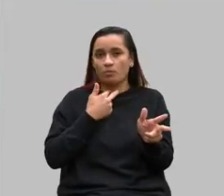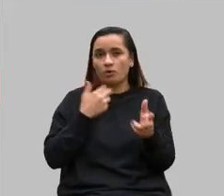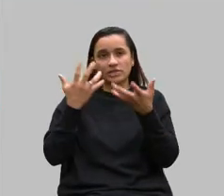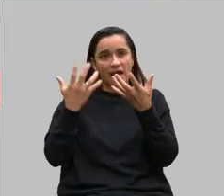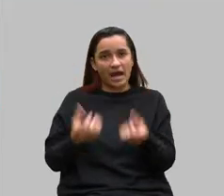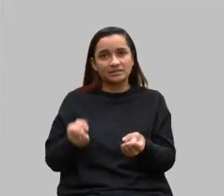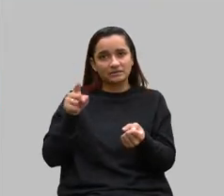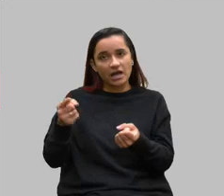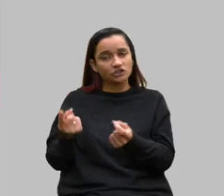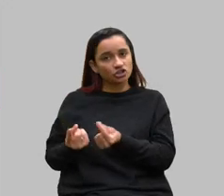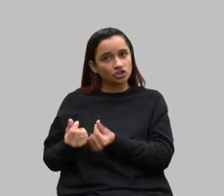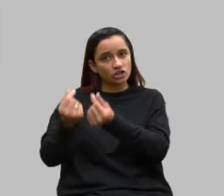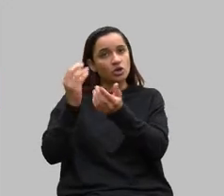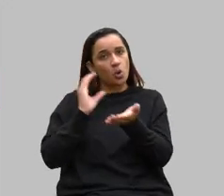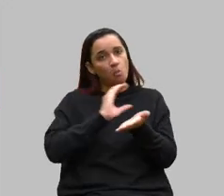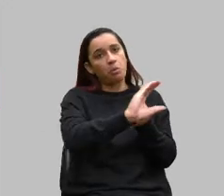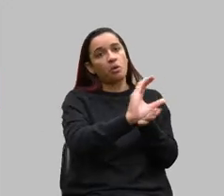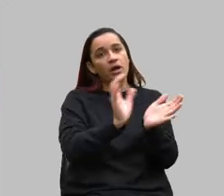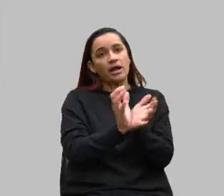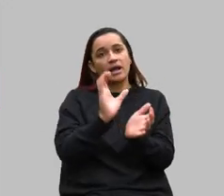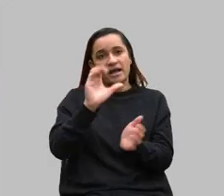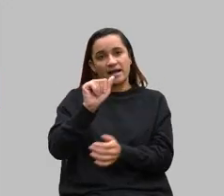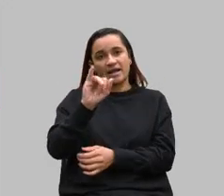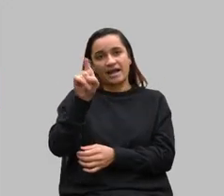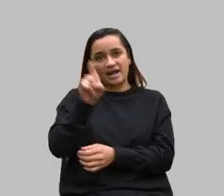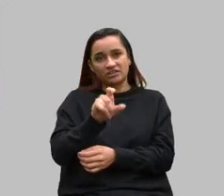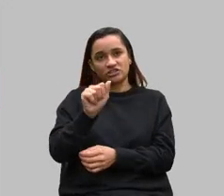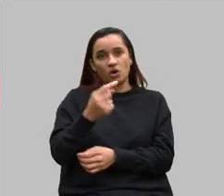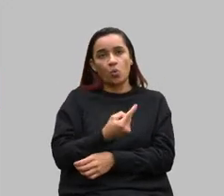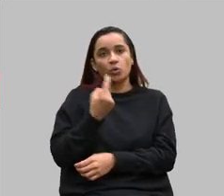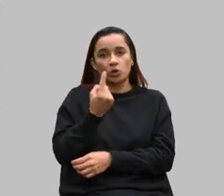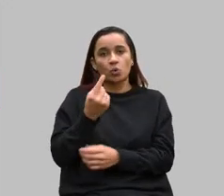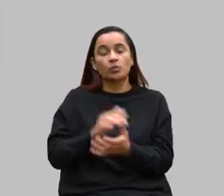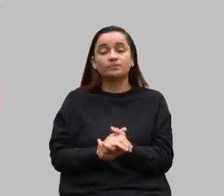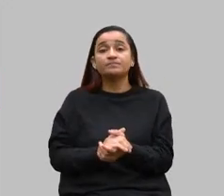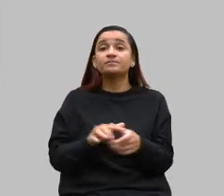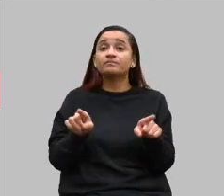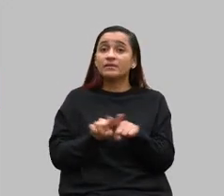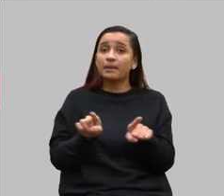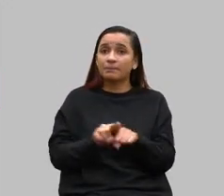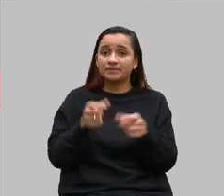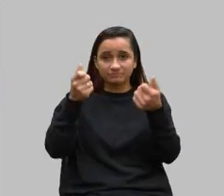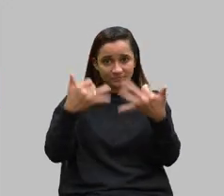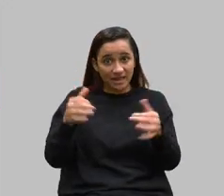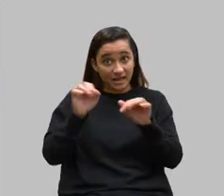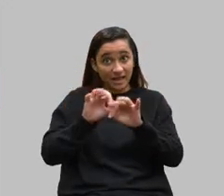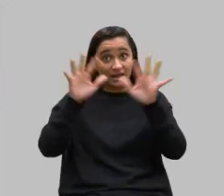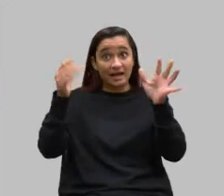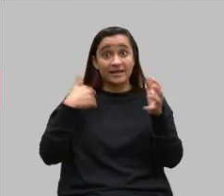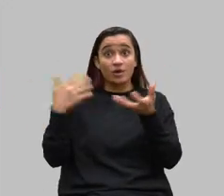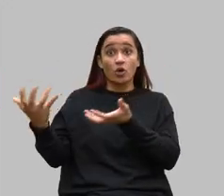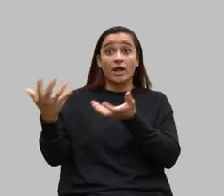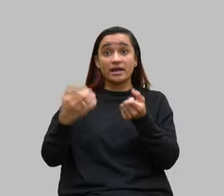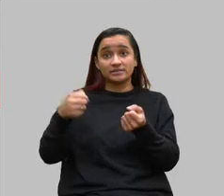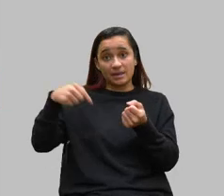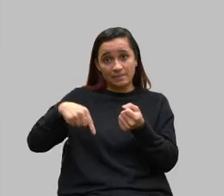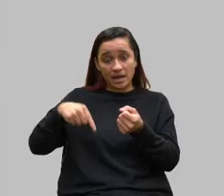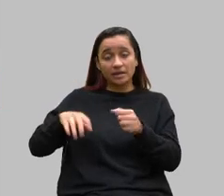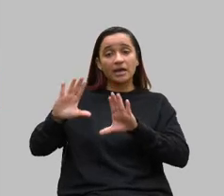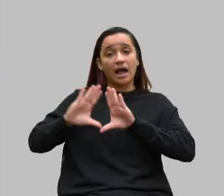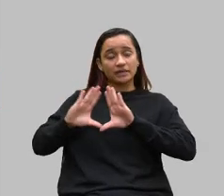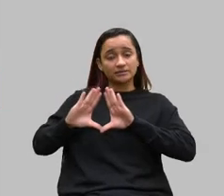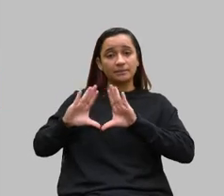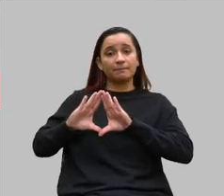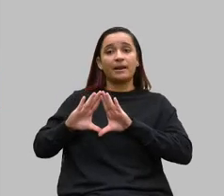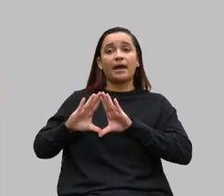continue caindo no caixa único e quero deixar bem claro que eu recebi aqui da casa e a casa aqui eu eu